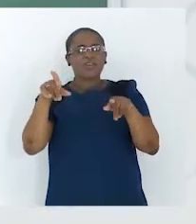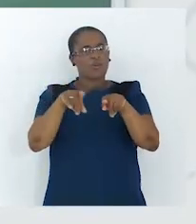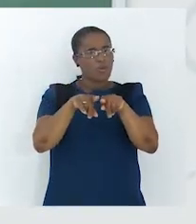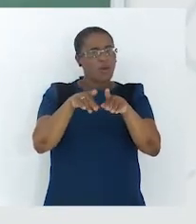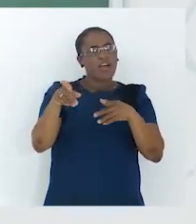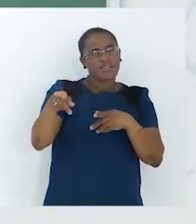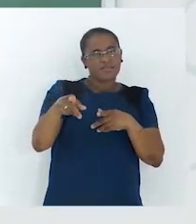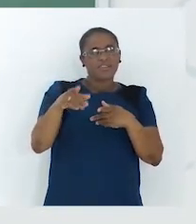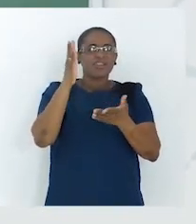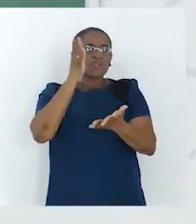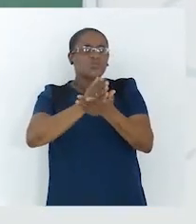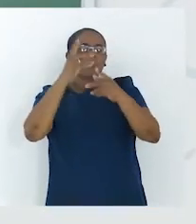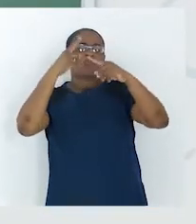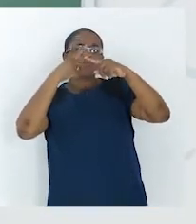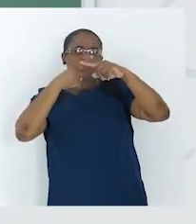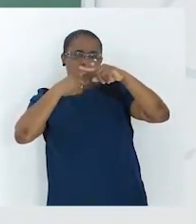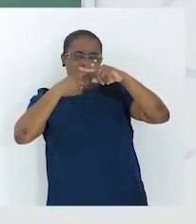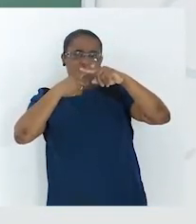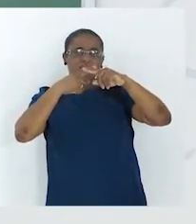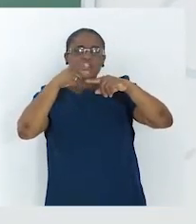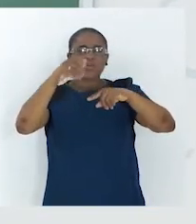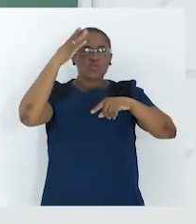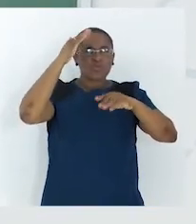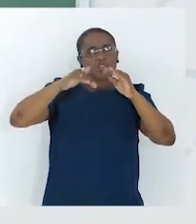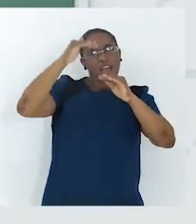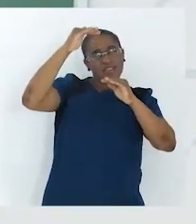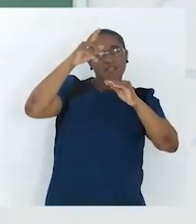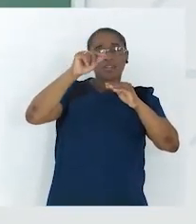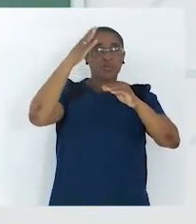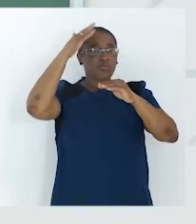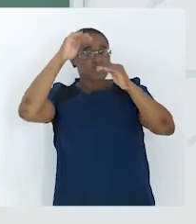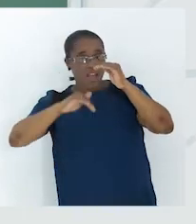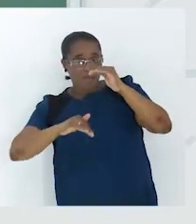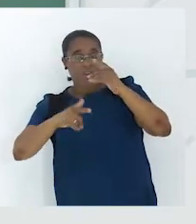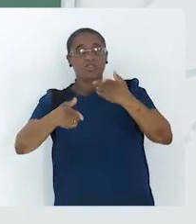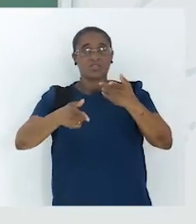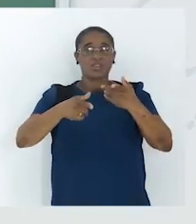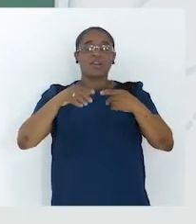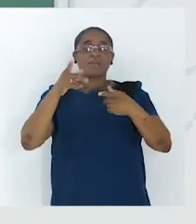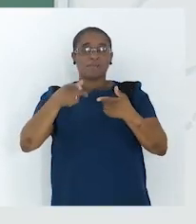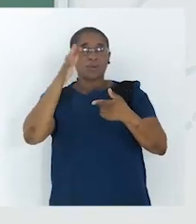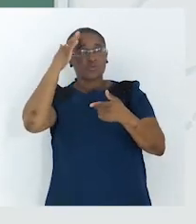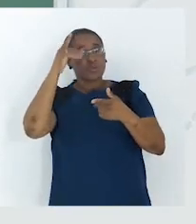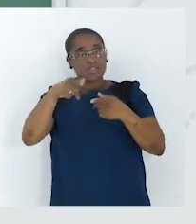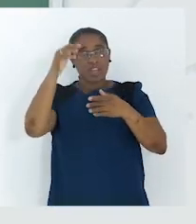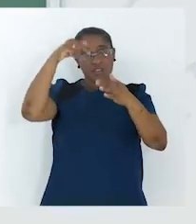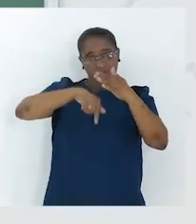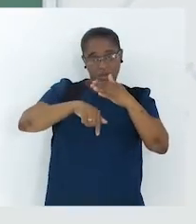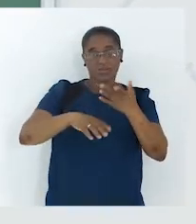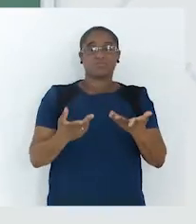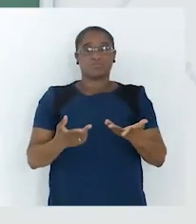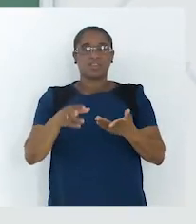basta que nós multiplicamos tanto numa e como denominador pena expressão que está na Europa